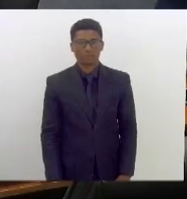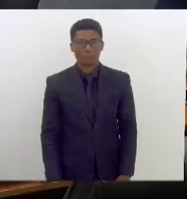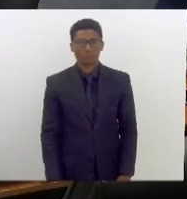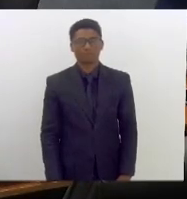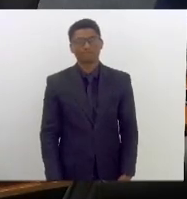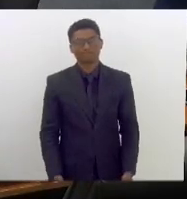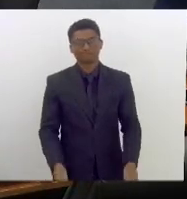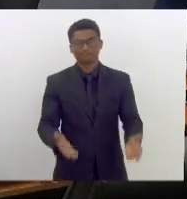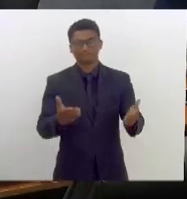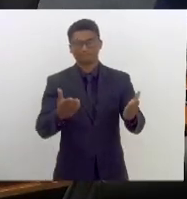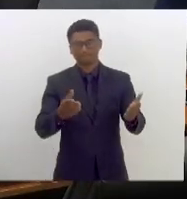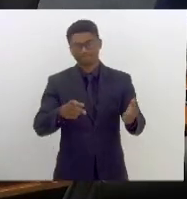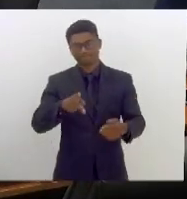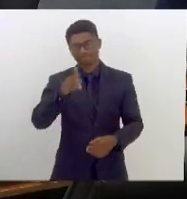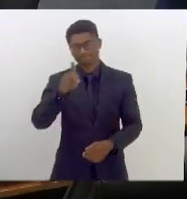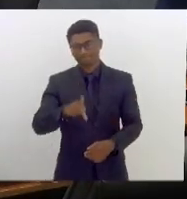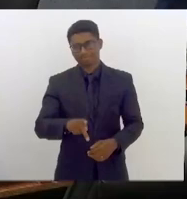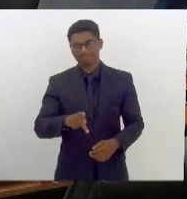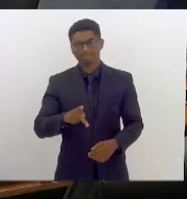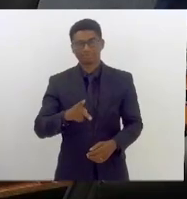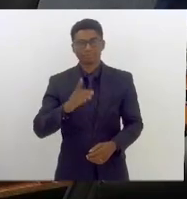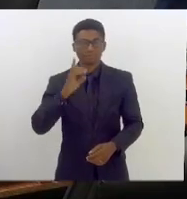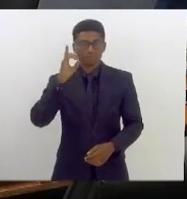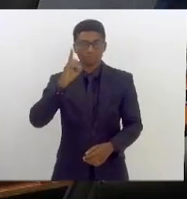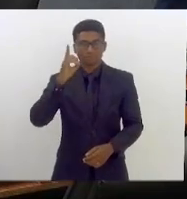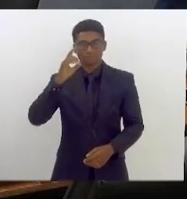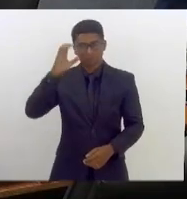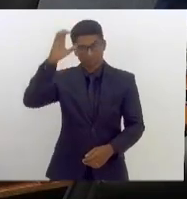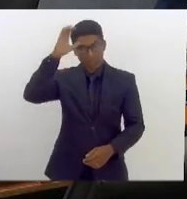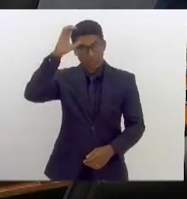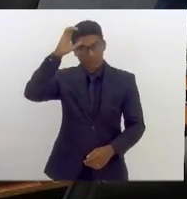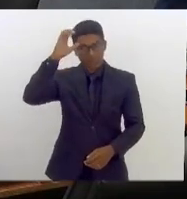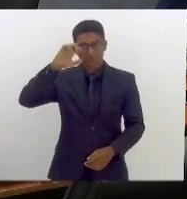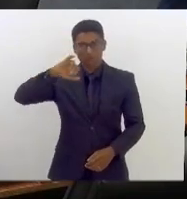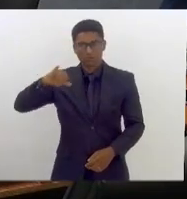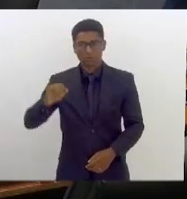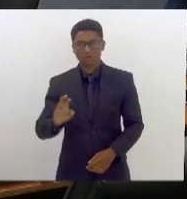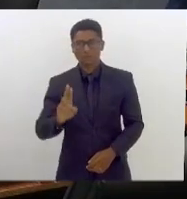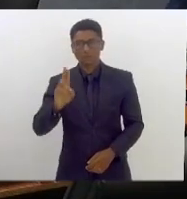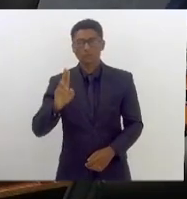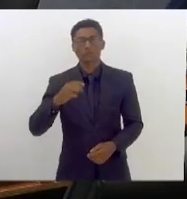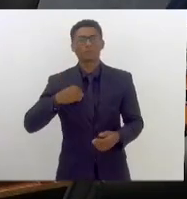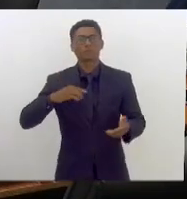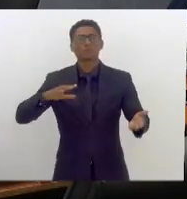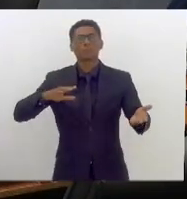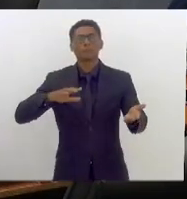Senhora Presidente, deputada Tia Ju, me inscrevi